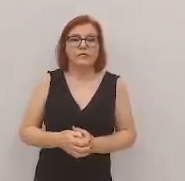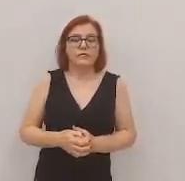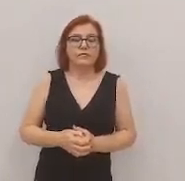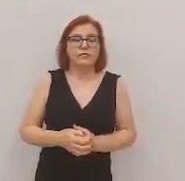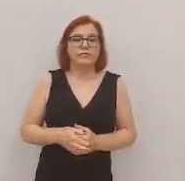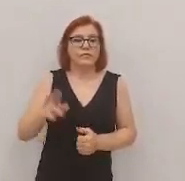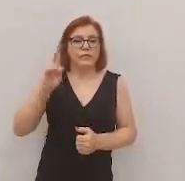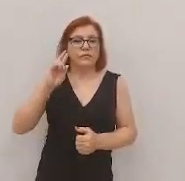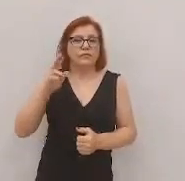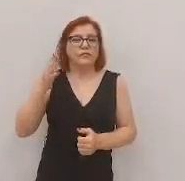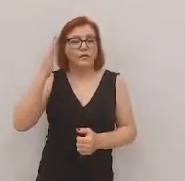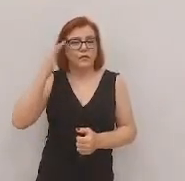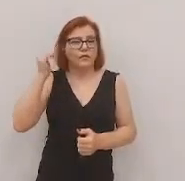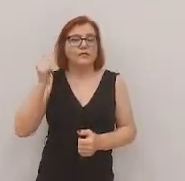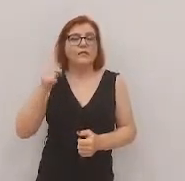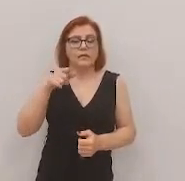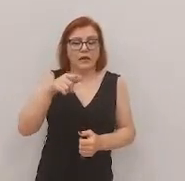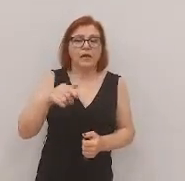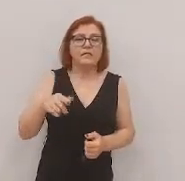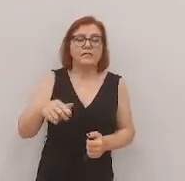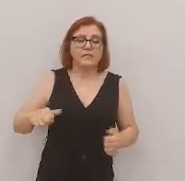não, depende do Senhor também.